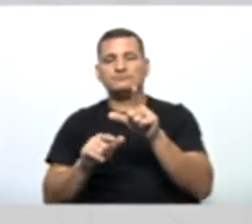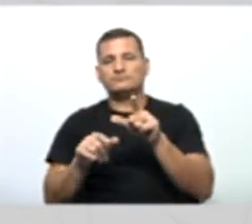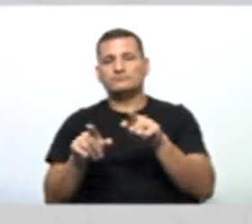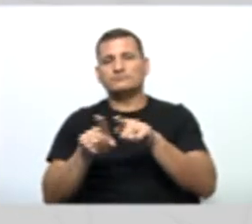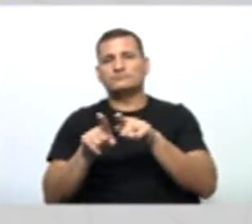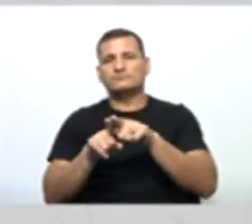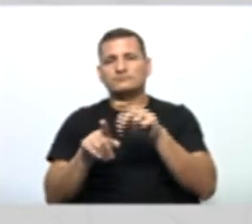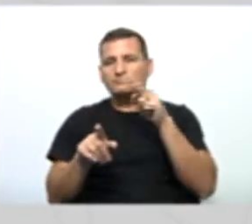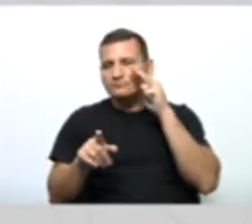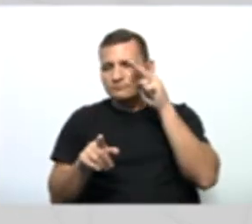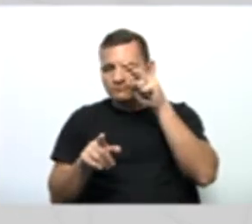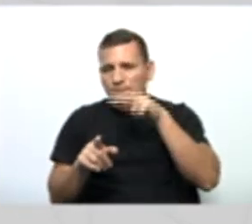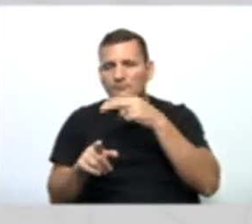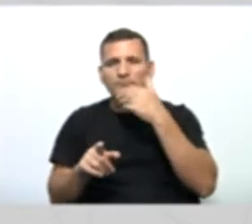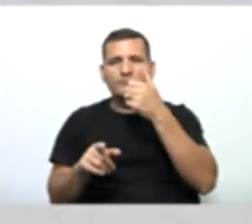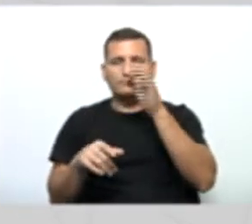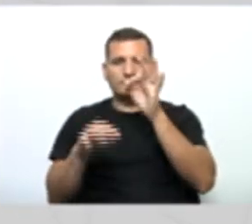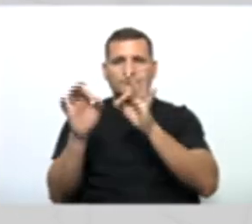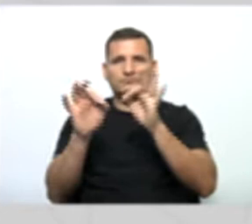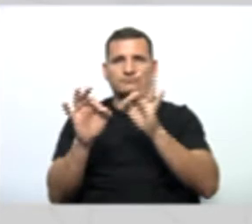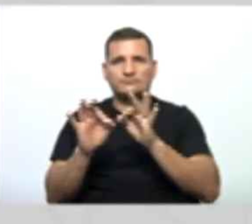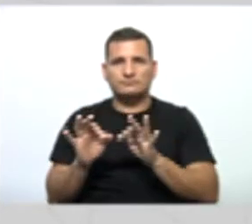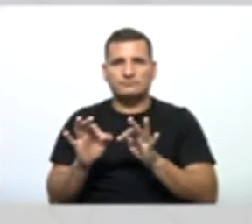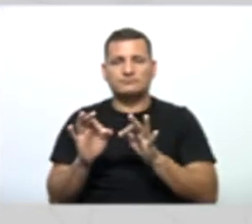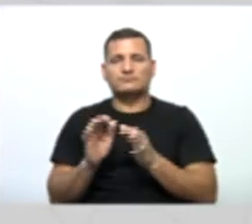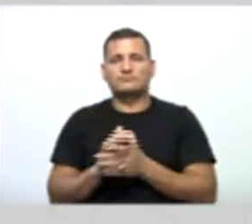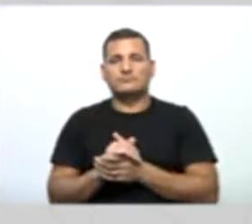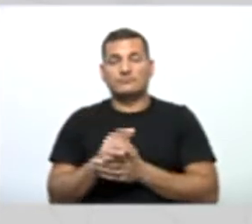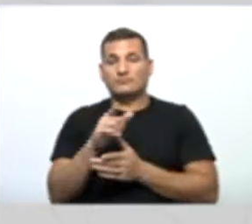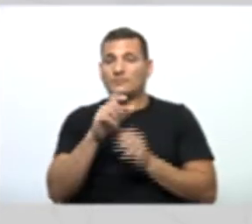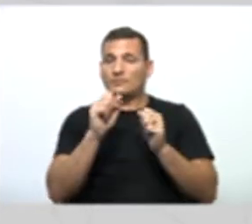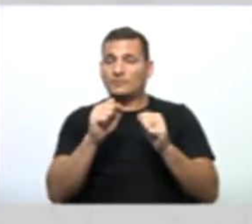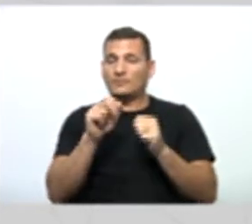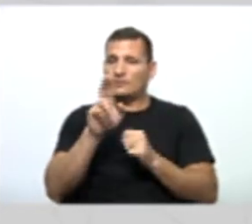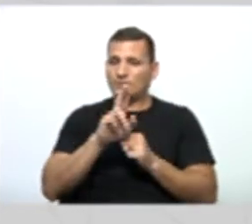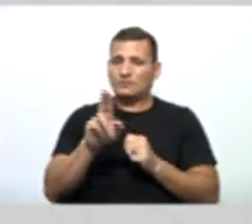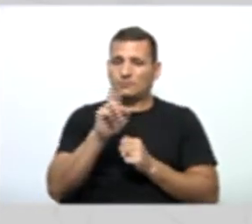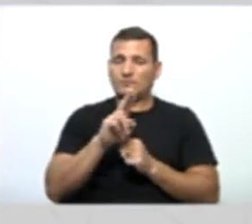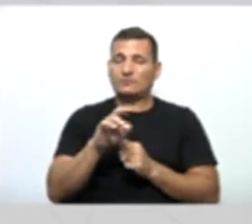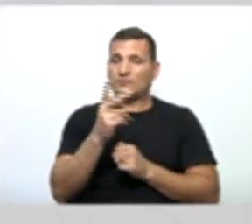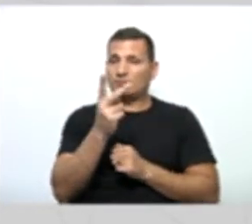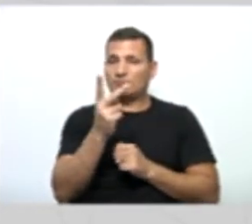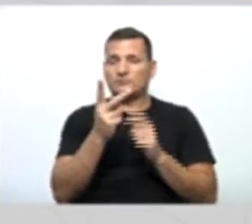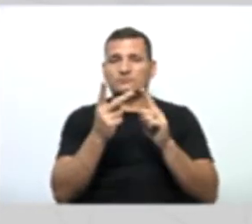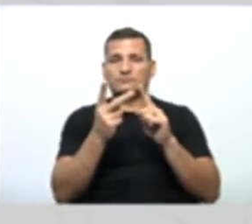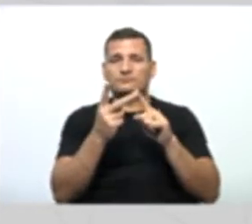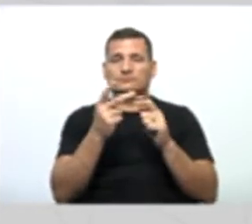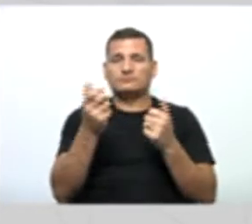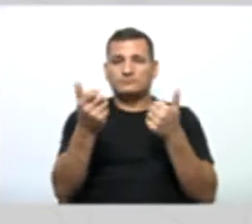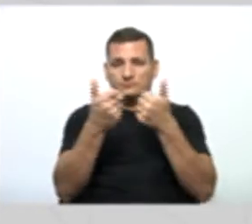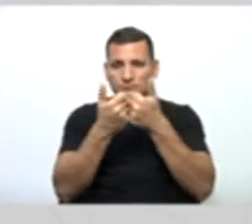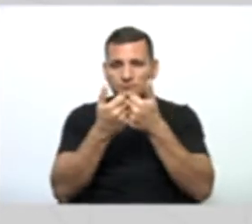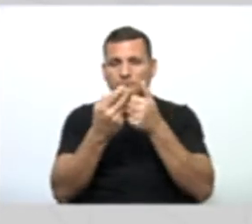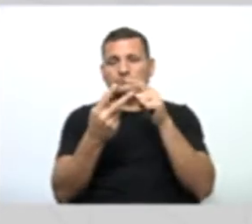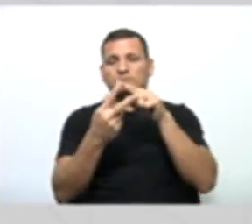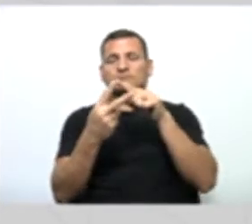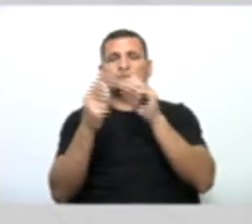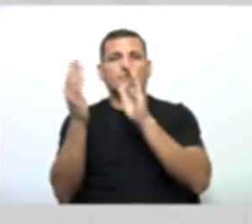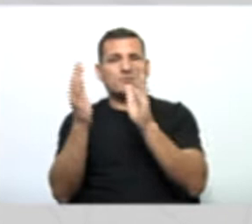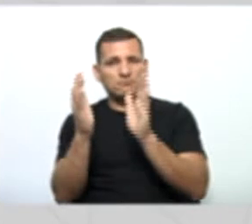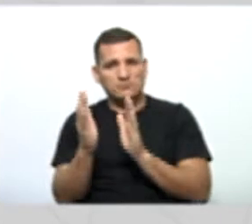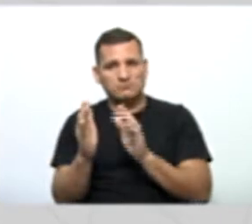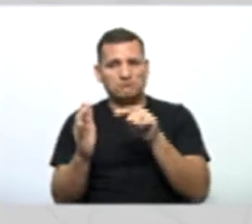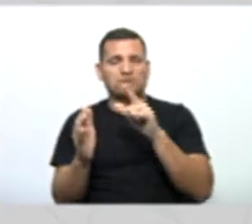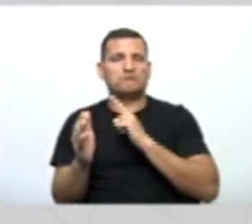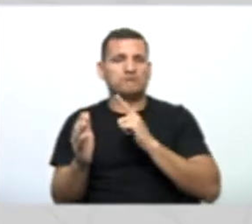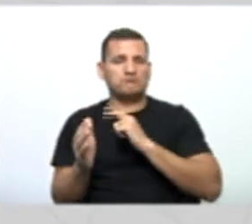de organização, né, Luiz? Com certeza. Então, você já pode aplicar esses dois princípios, alinhamento e proximidade, e já dá um